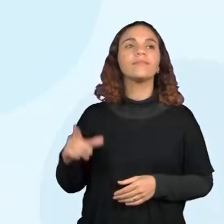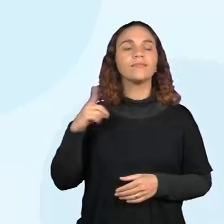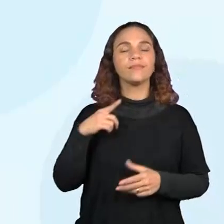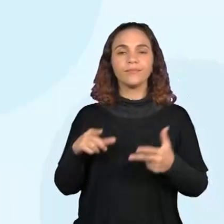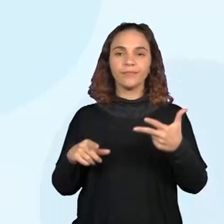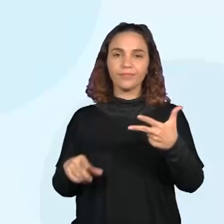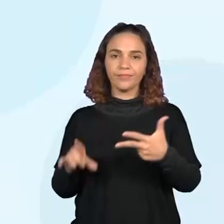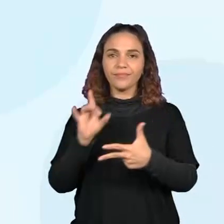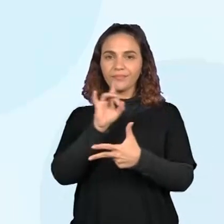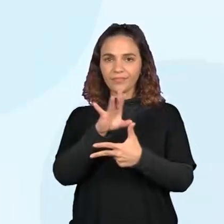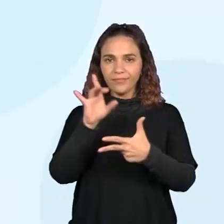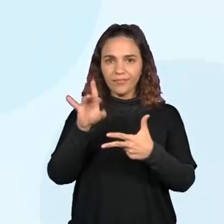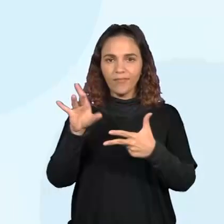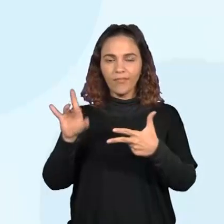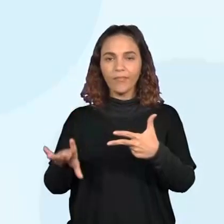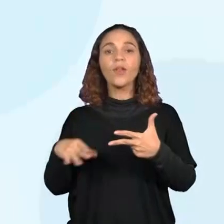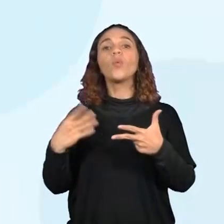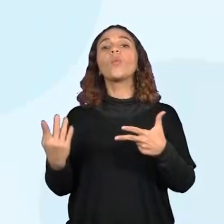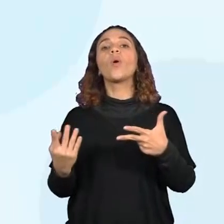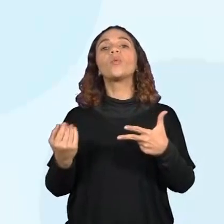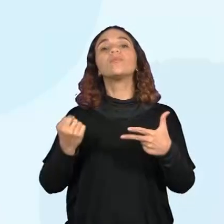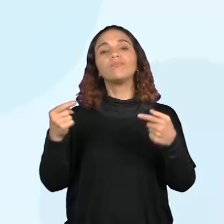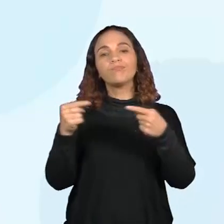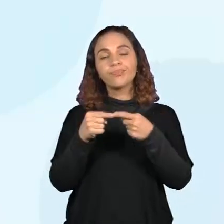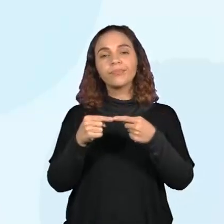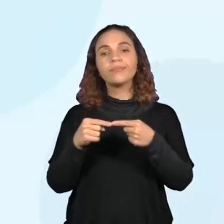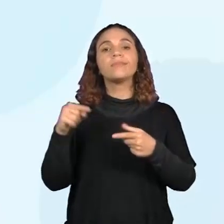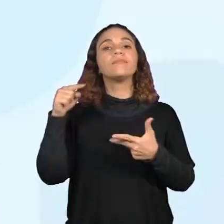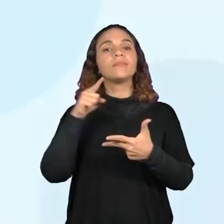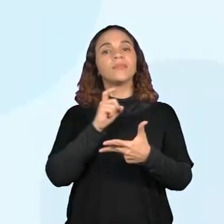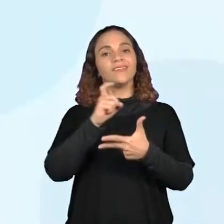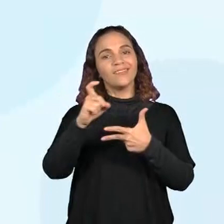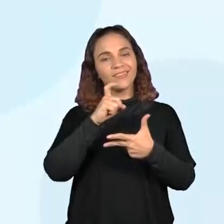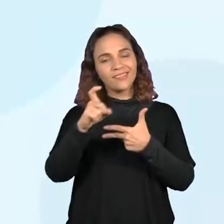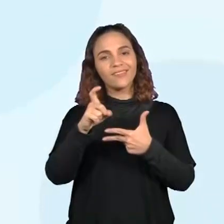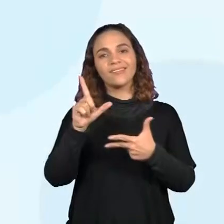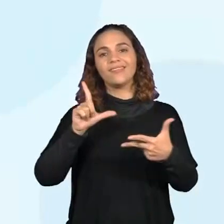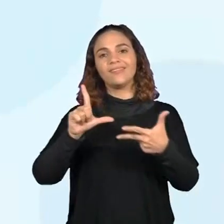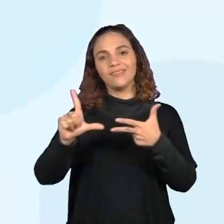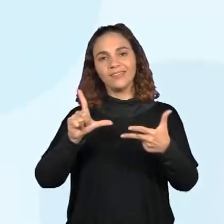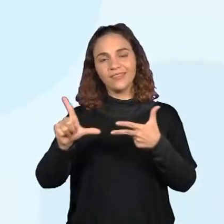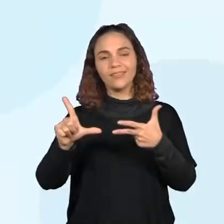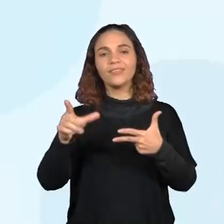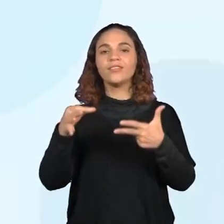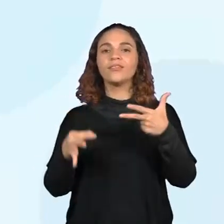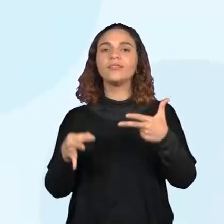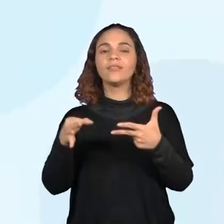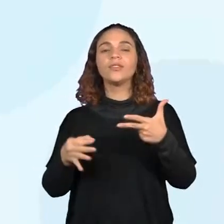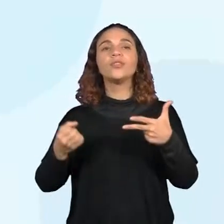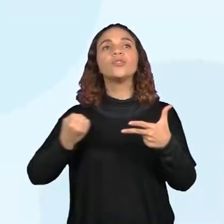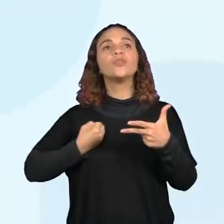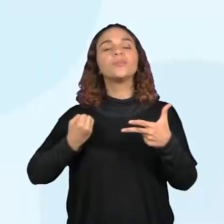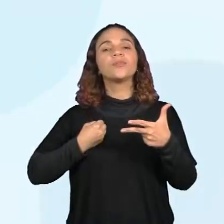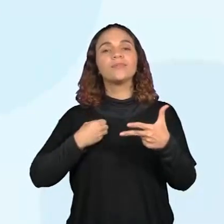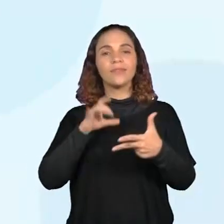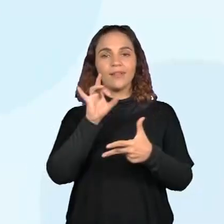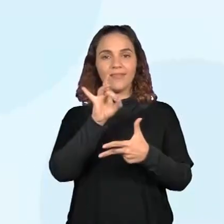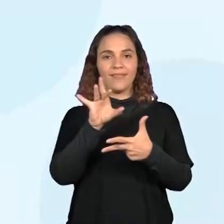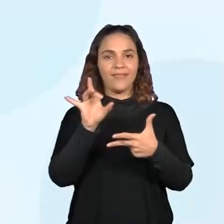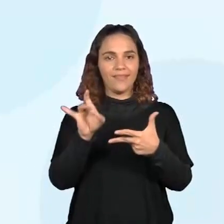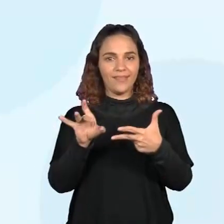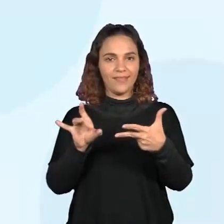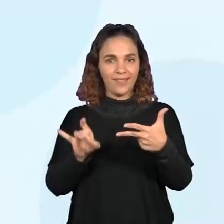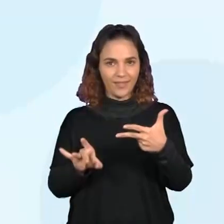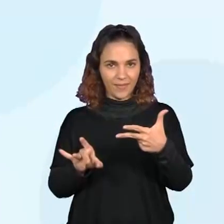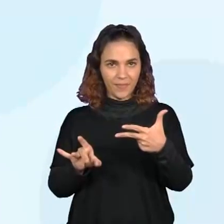de poderes e eu quero que vocês coloquem número 1, número 2, número 3, correspondente ao